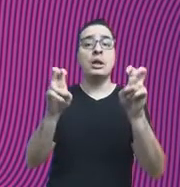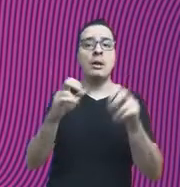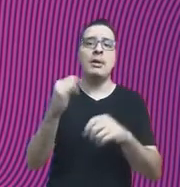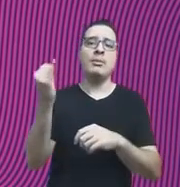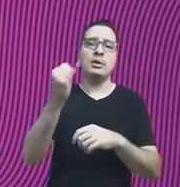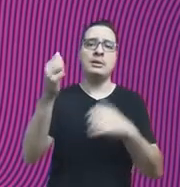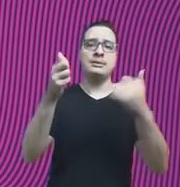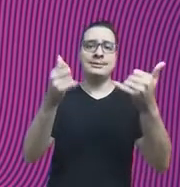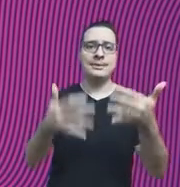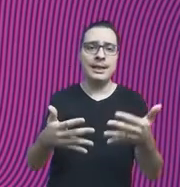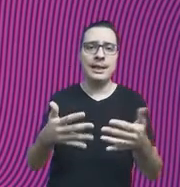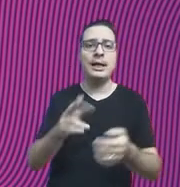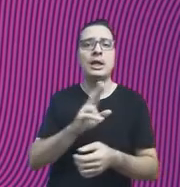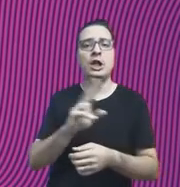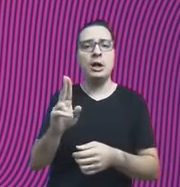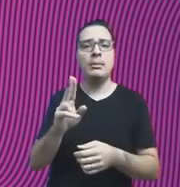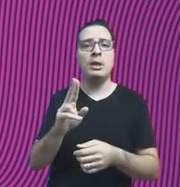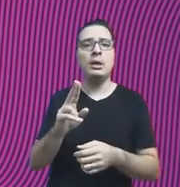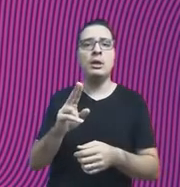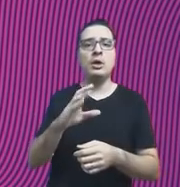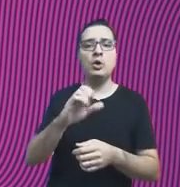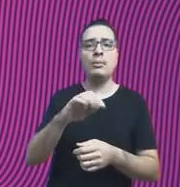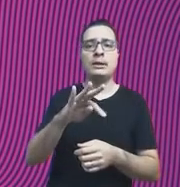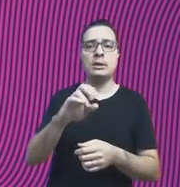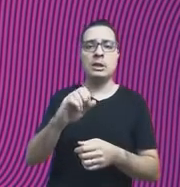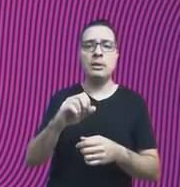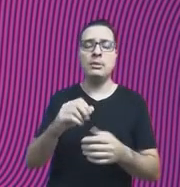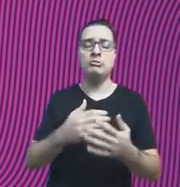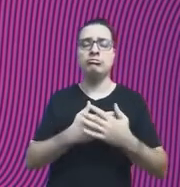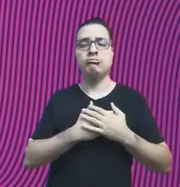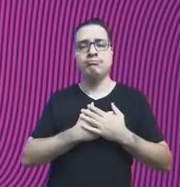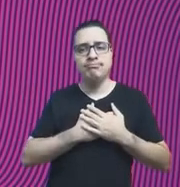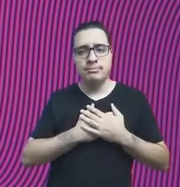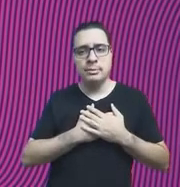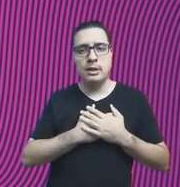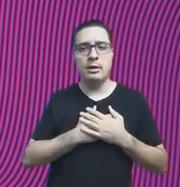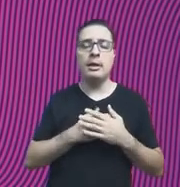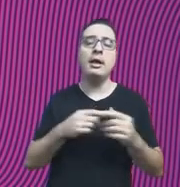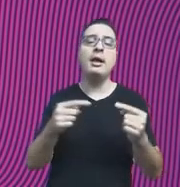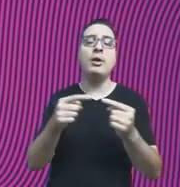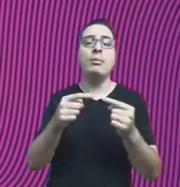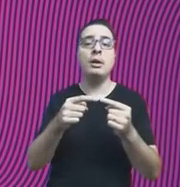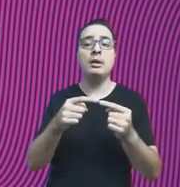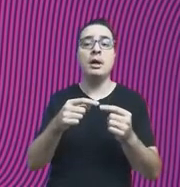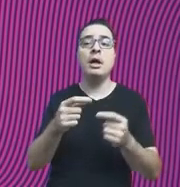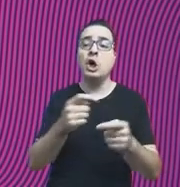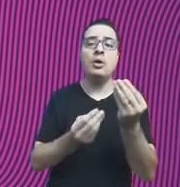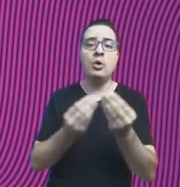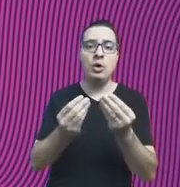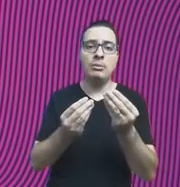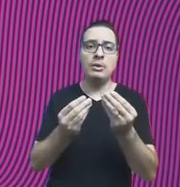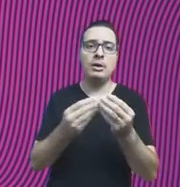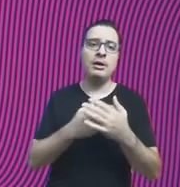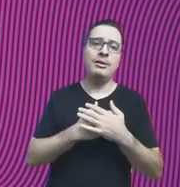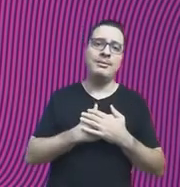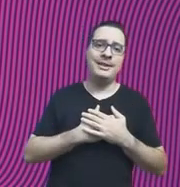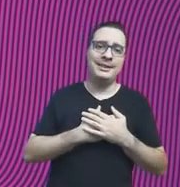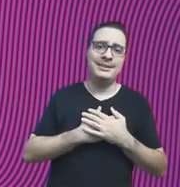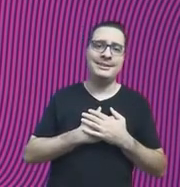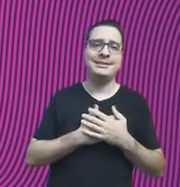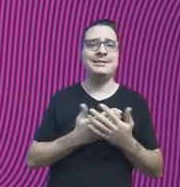chama Compassionomics. Se a compaixão pode ter uma dimensão econômica, compaixão não um